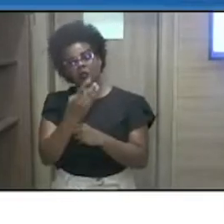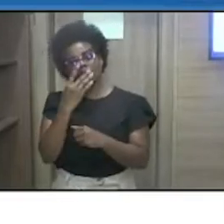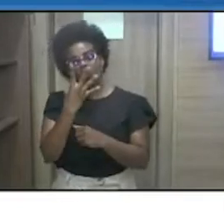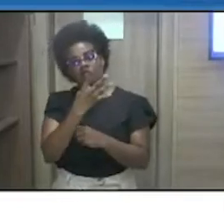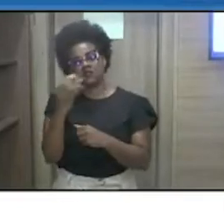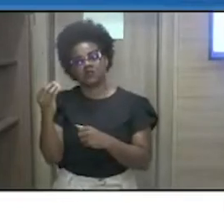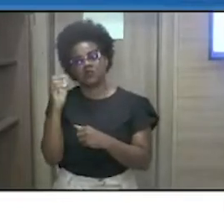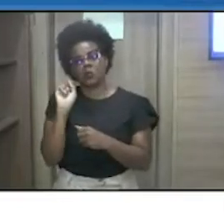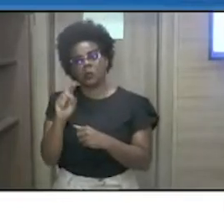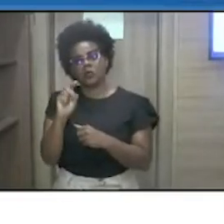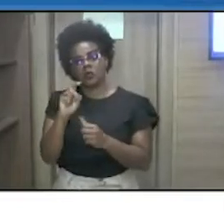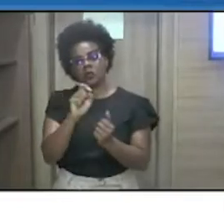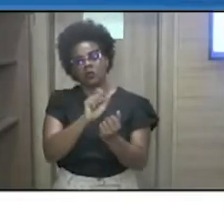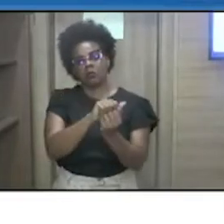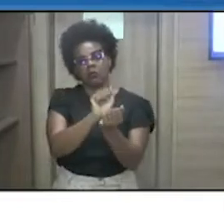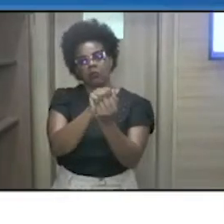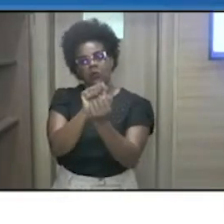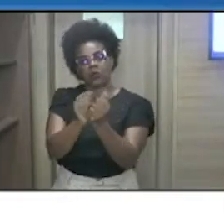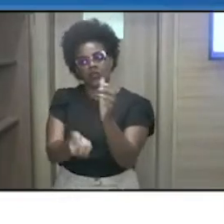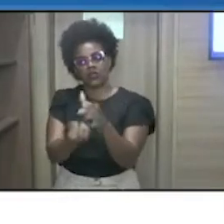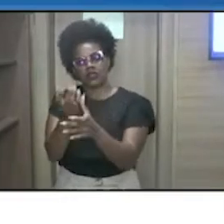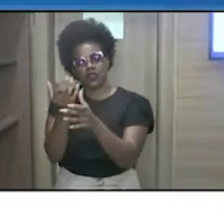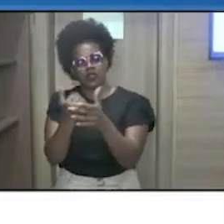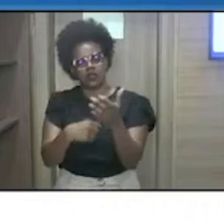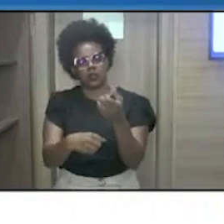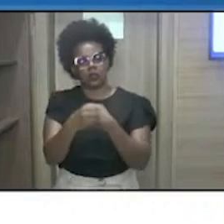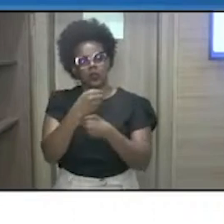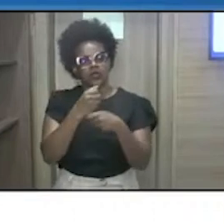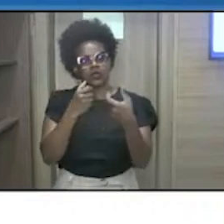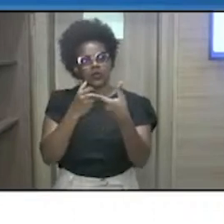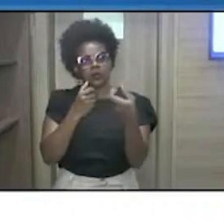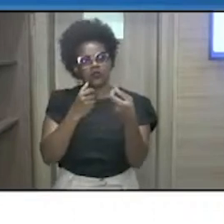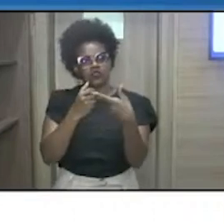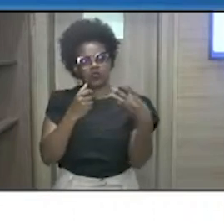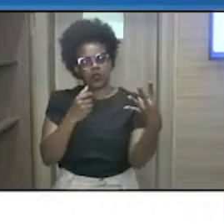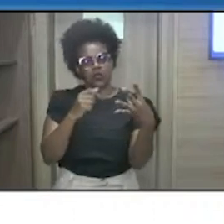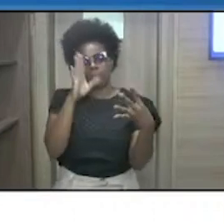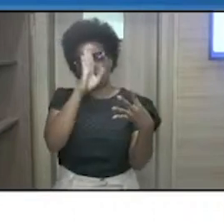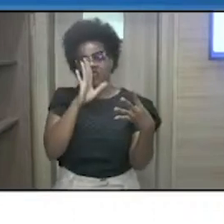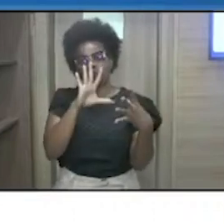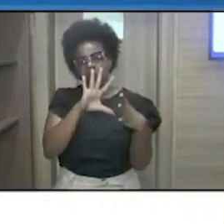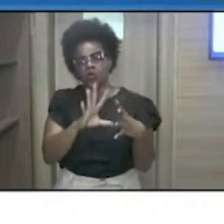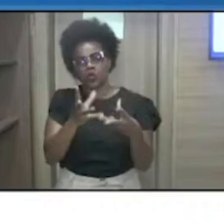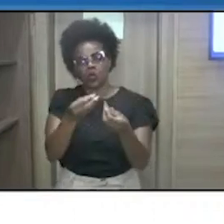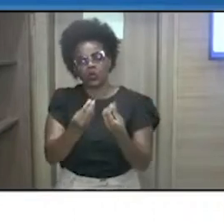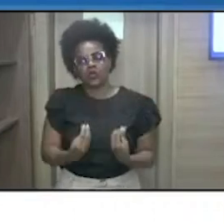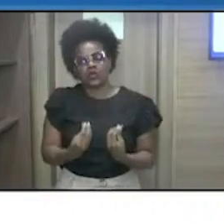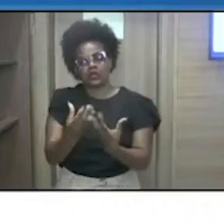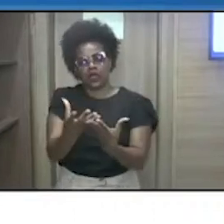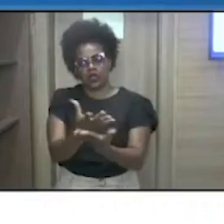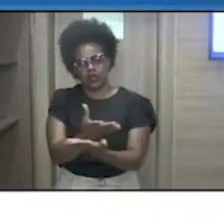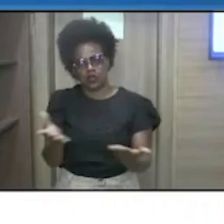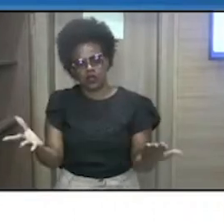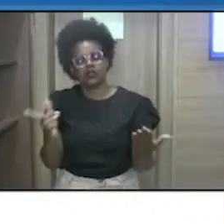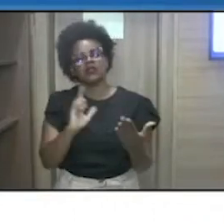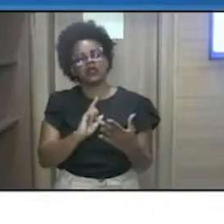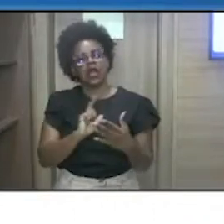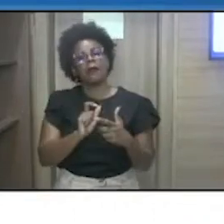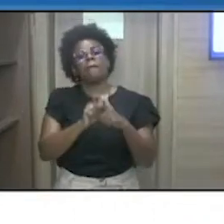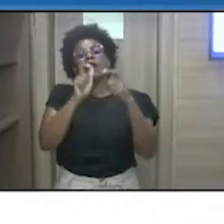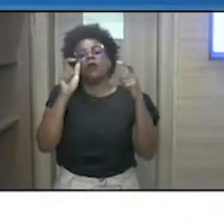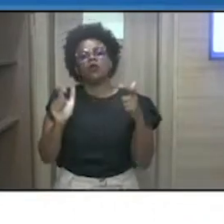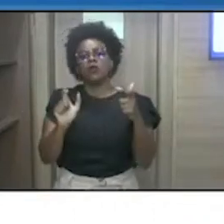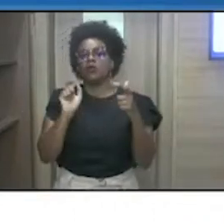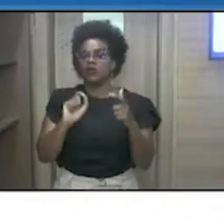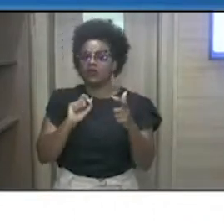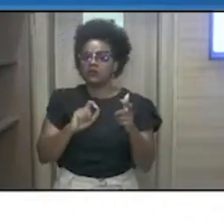1.400.000 próteses produzidas no ano 2024 em todo o Brasil, produzidas e entregues, sendo que a maioria